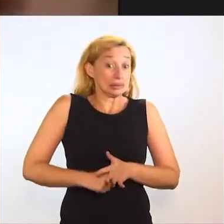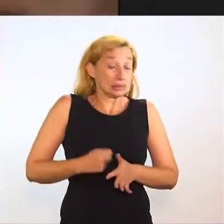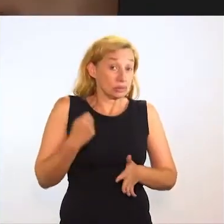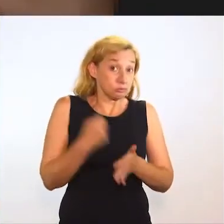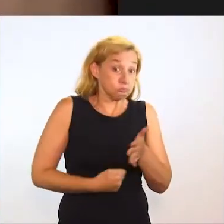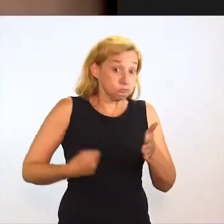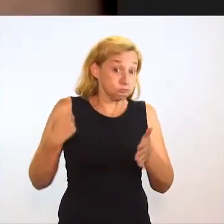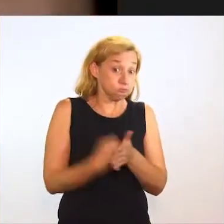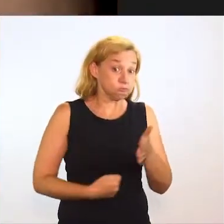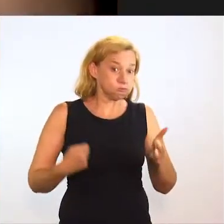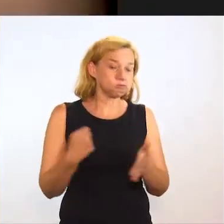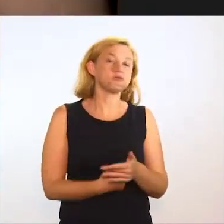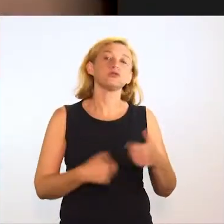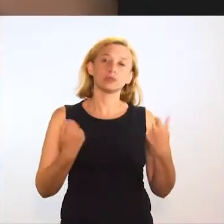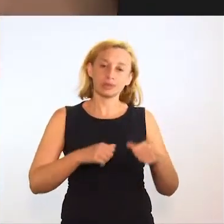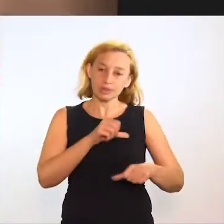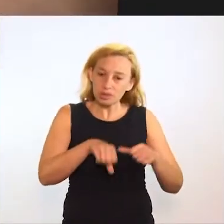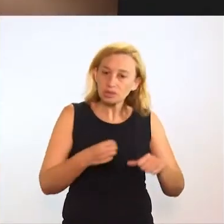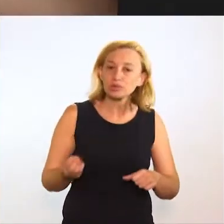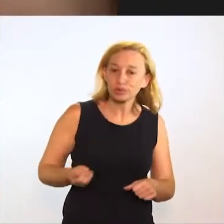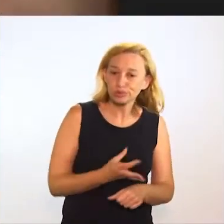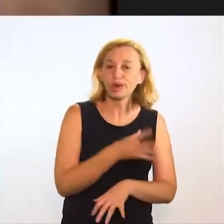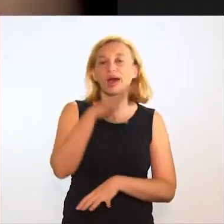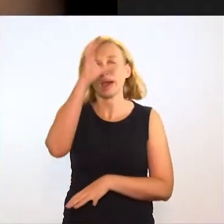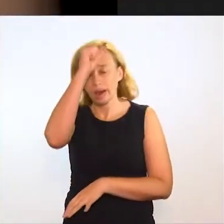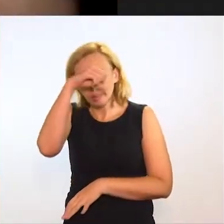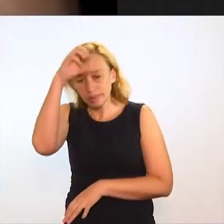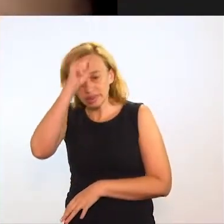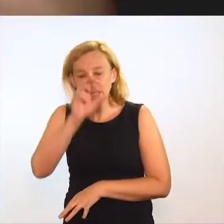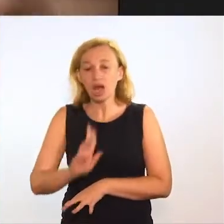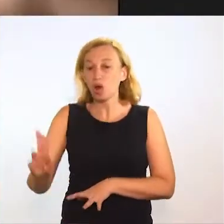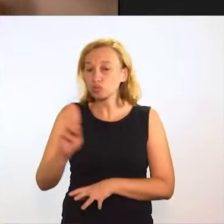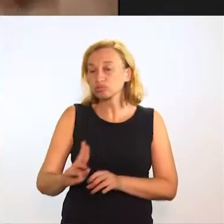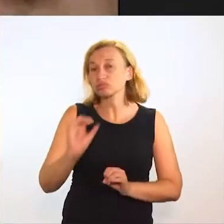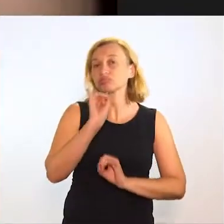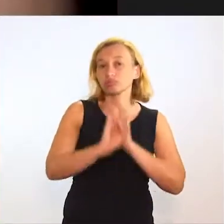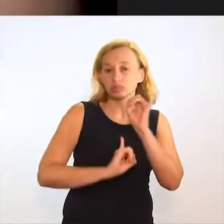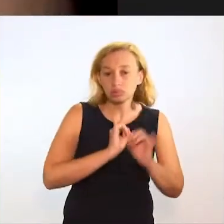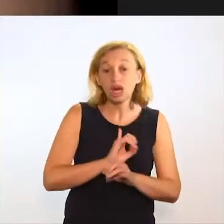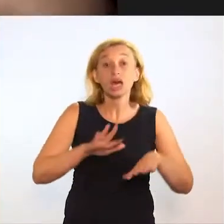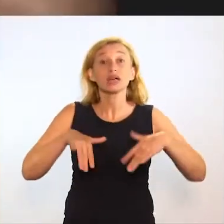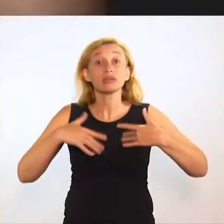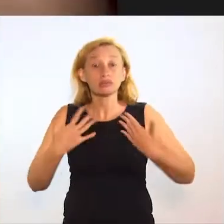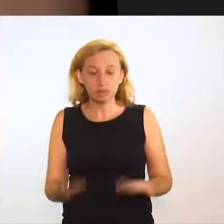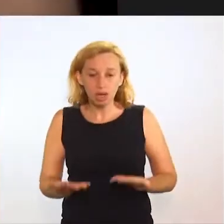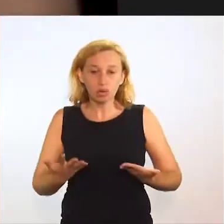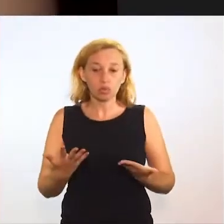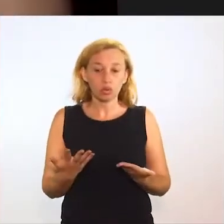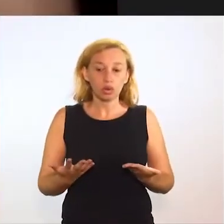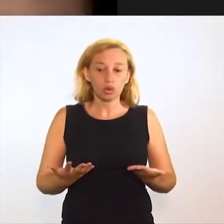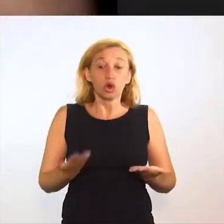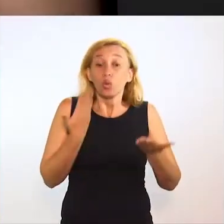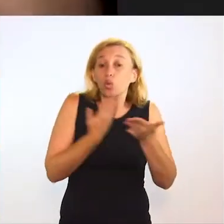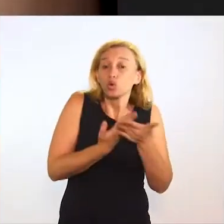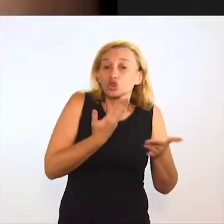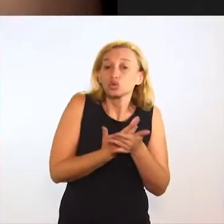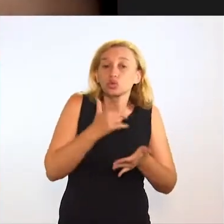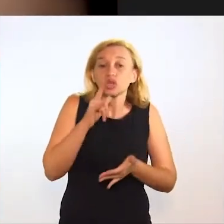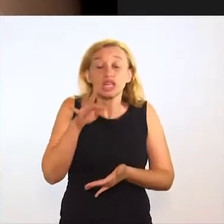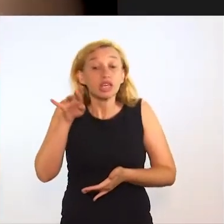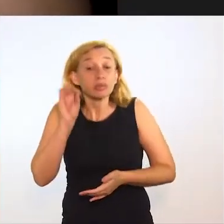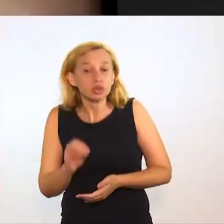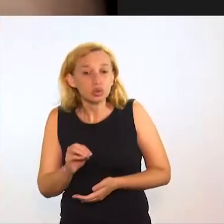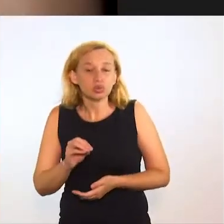empurra que vai, né? Então, a gente teve que se reinventar, aprender as ferramentas. Então, assim,